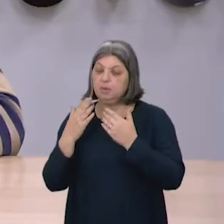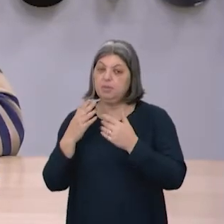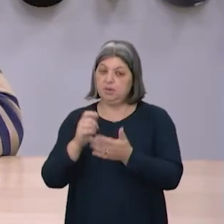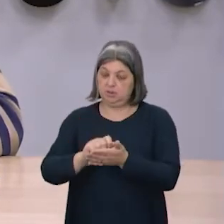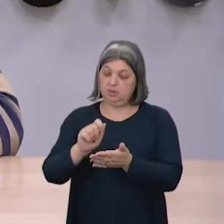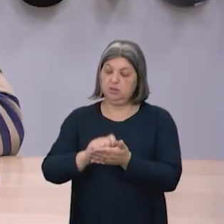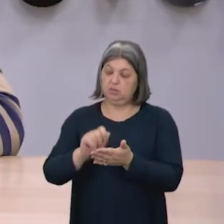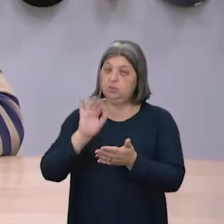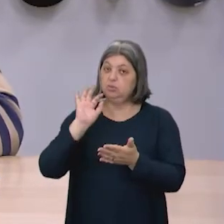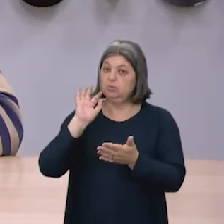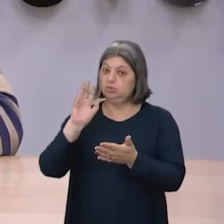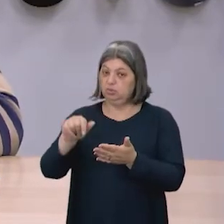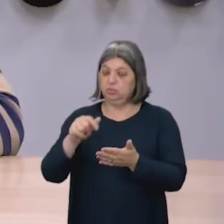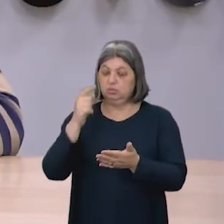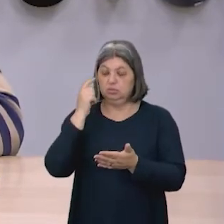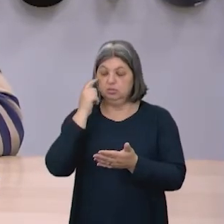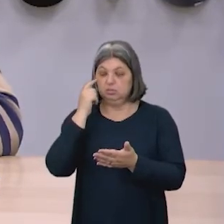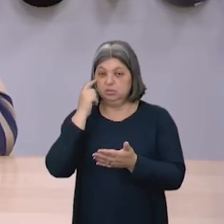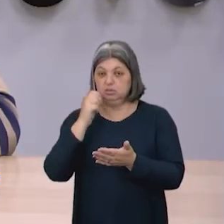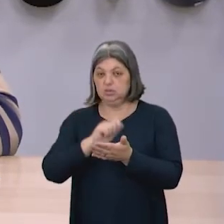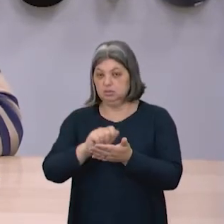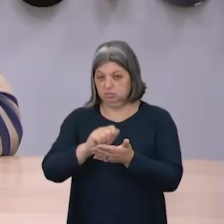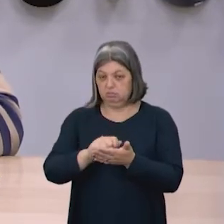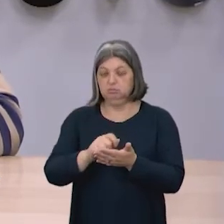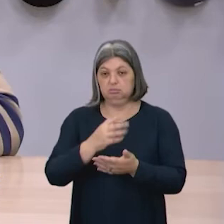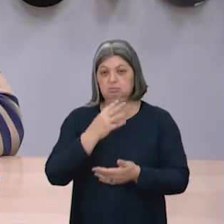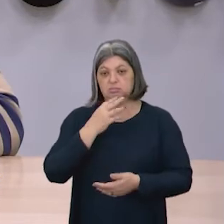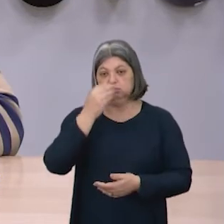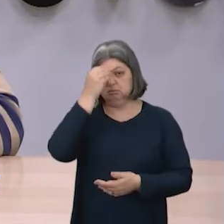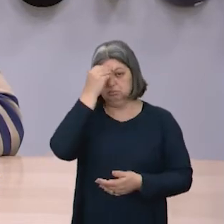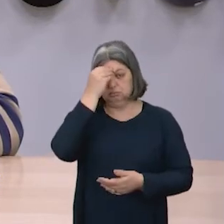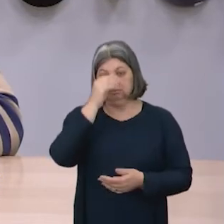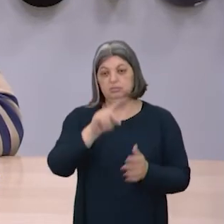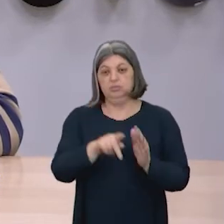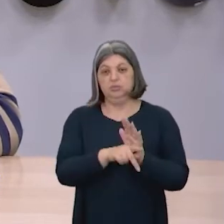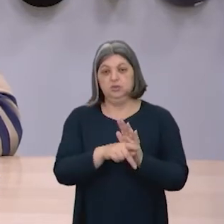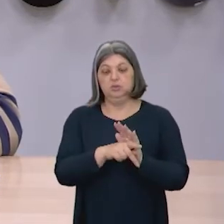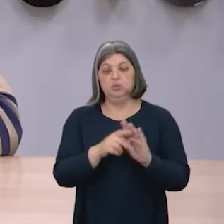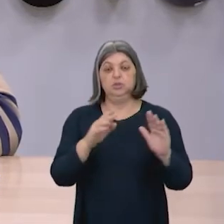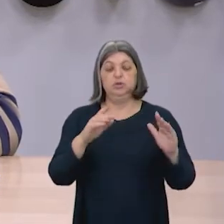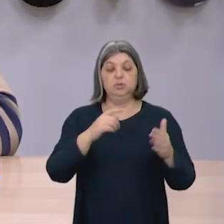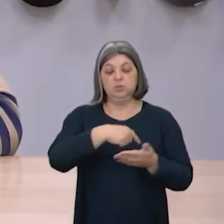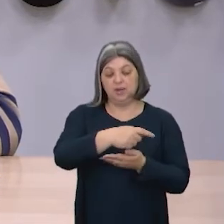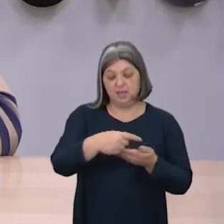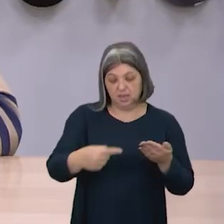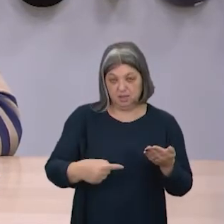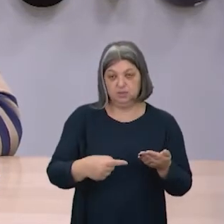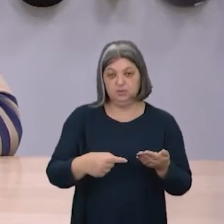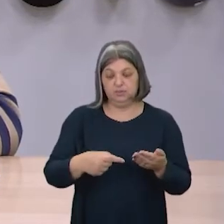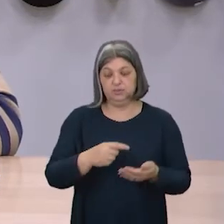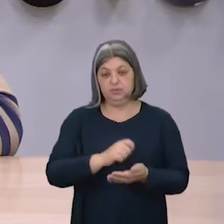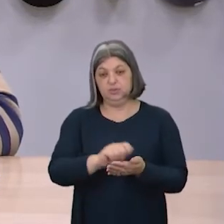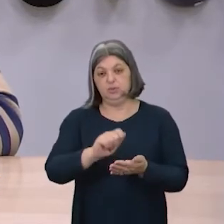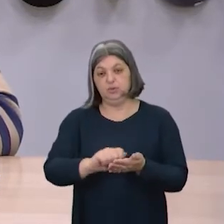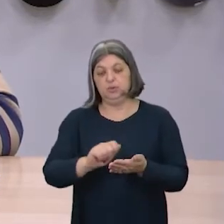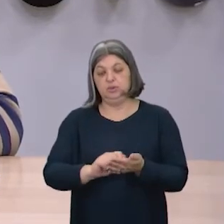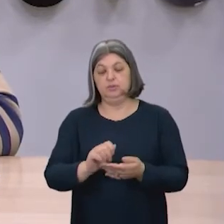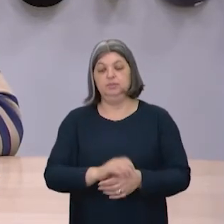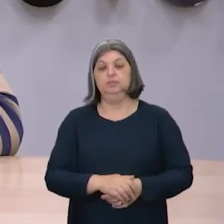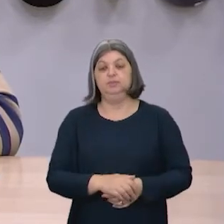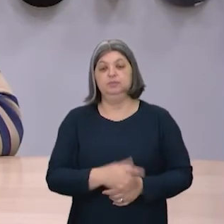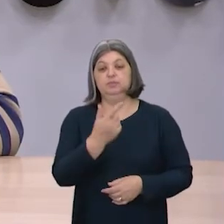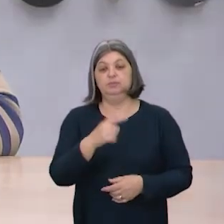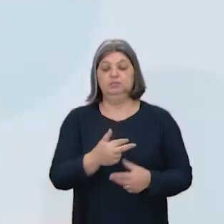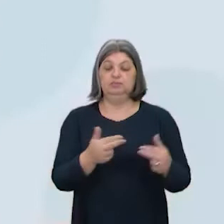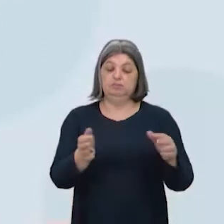anoto todos esses pensamentos e esses conhecimentos lá no meu caderninho, né? E entre muitas outras coisas